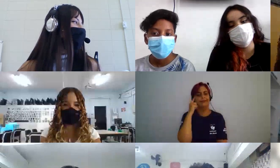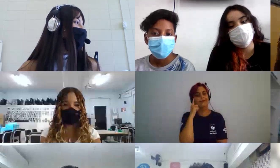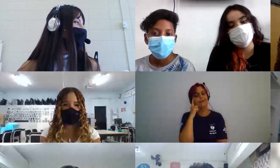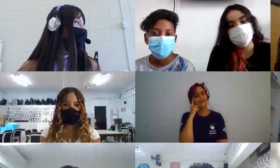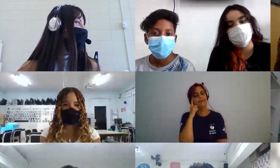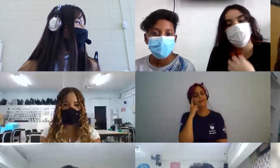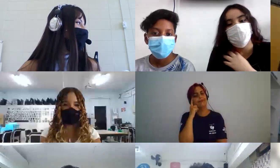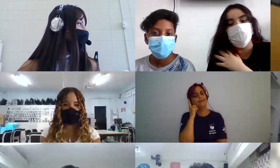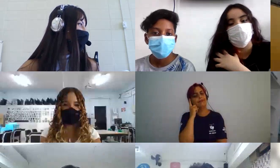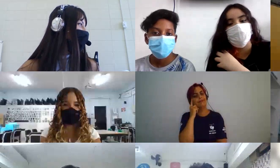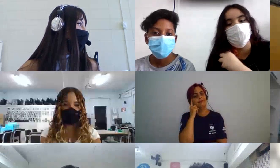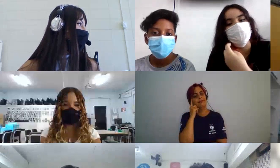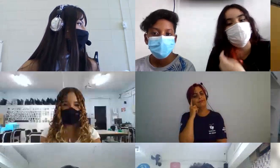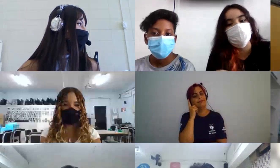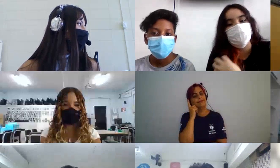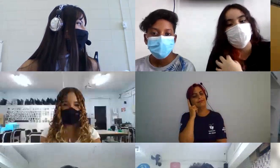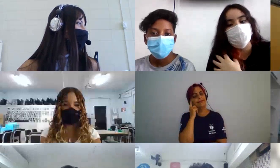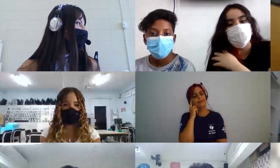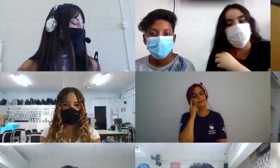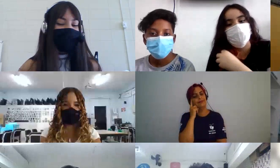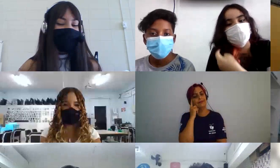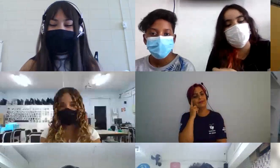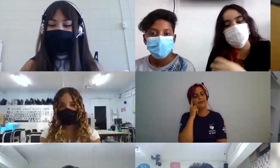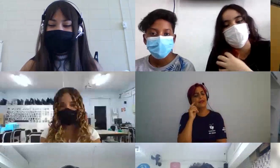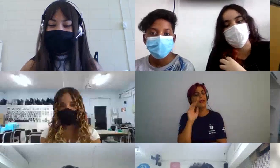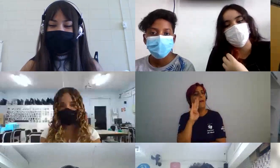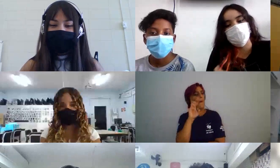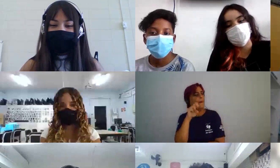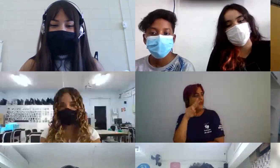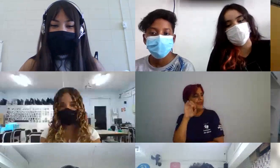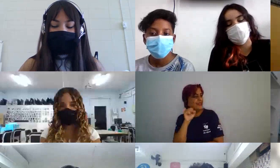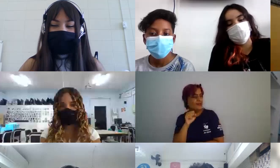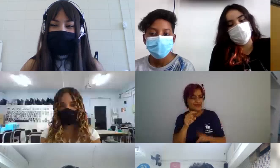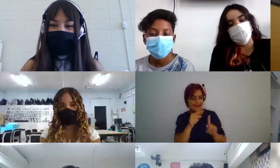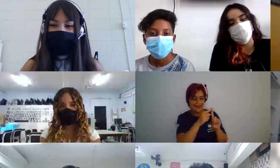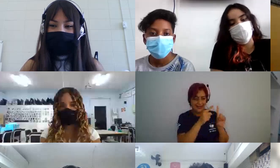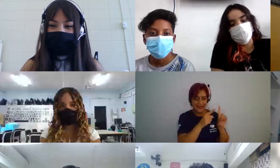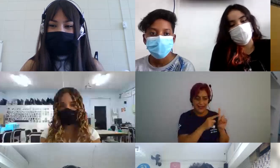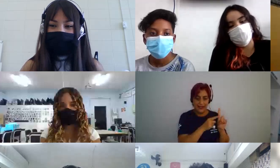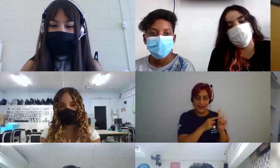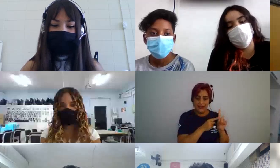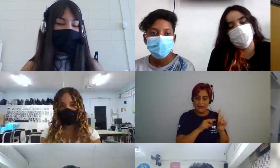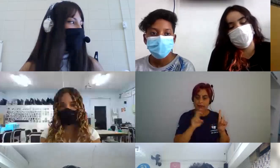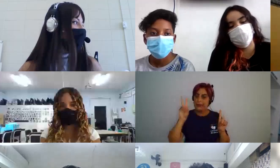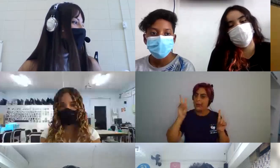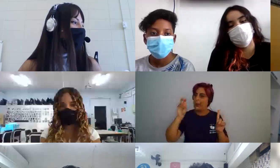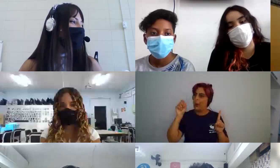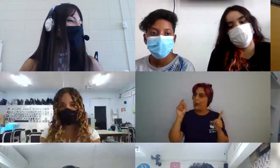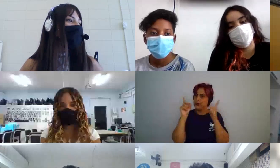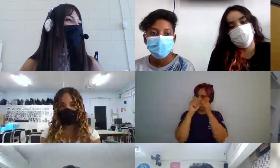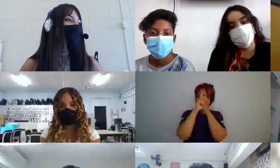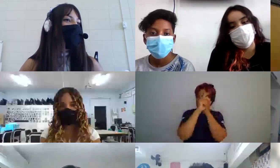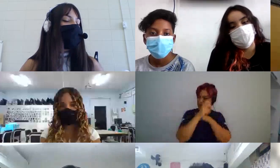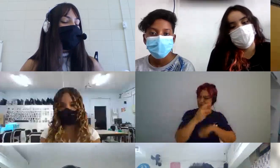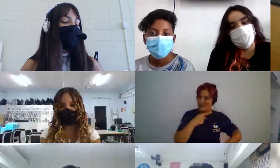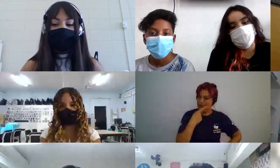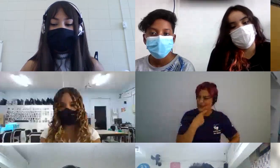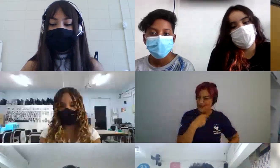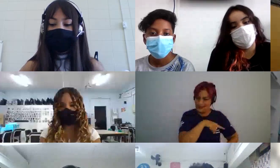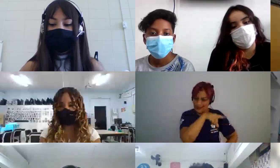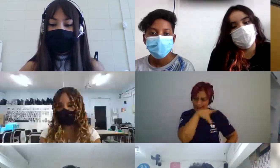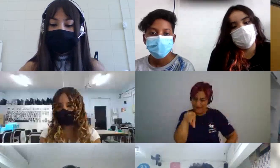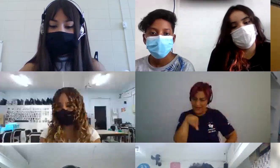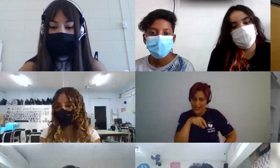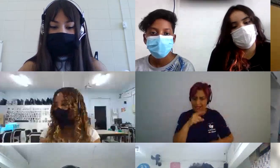com as mãos e ela está pensando assim, Benito, gravidez é um assunto super complicado de falar com essa molecada.